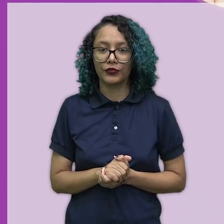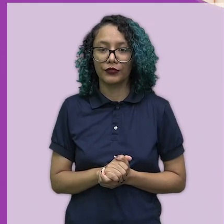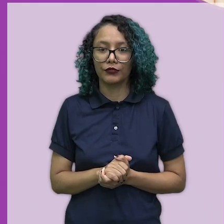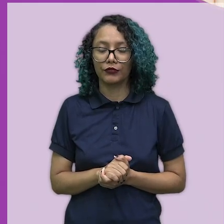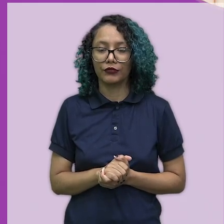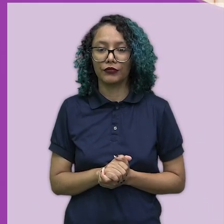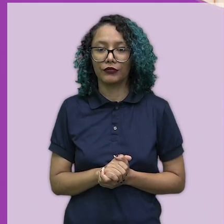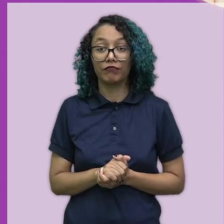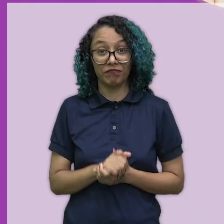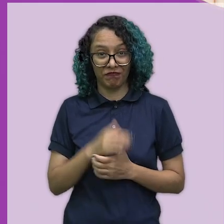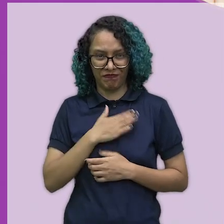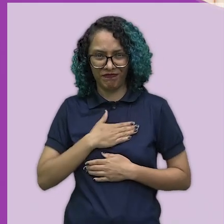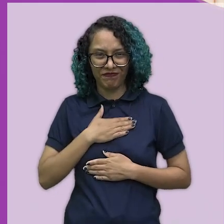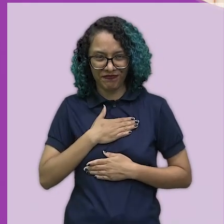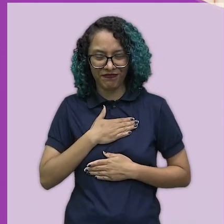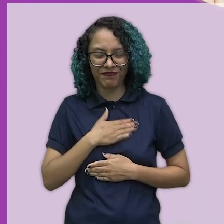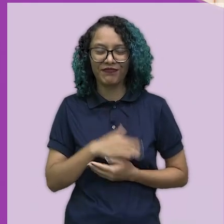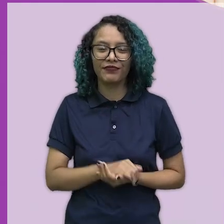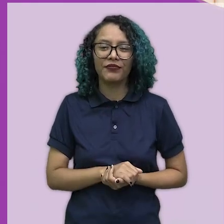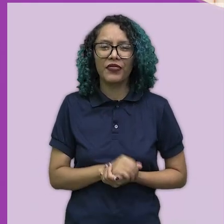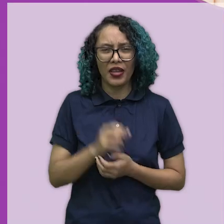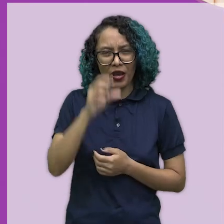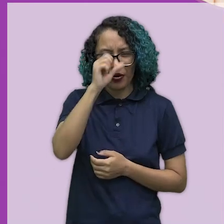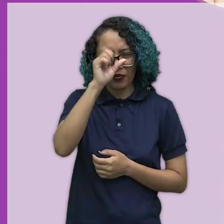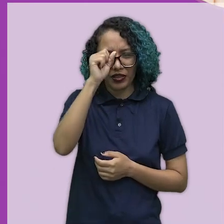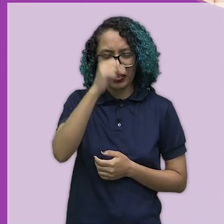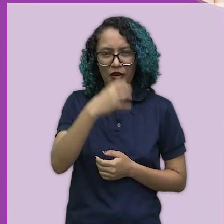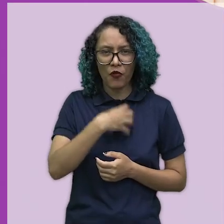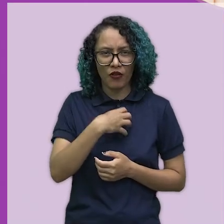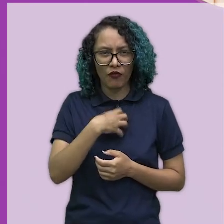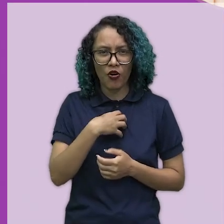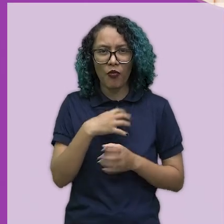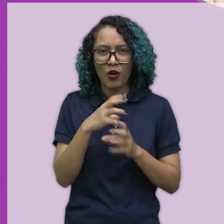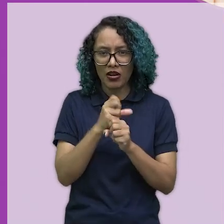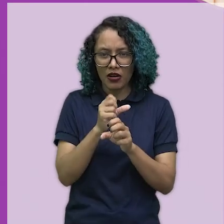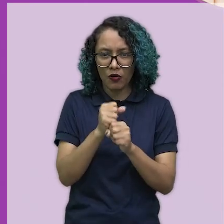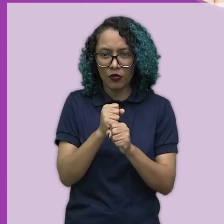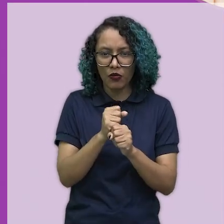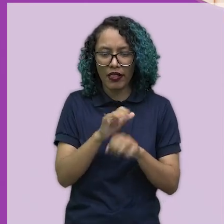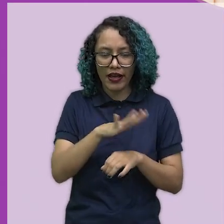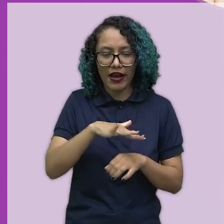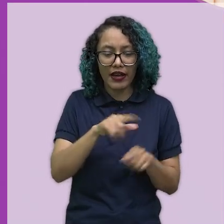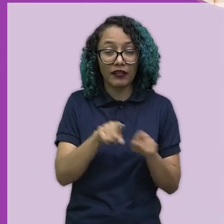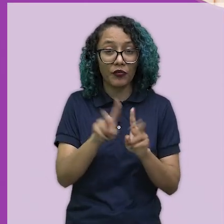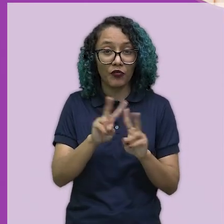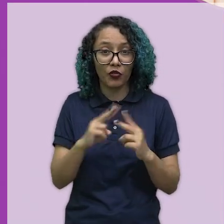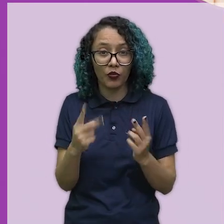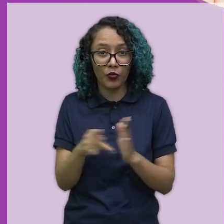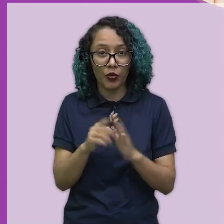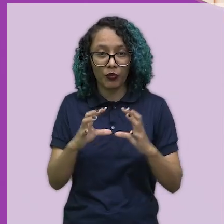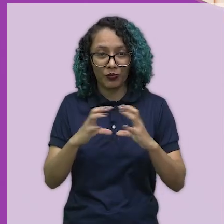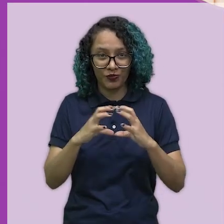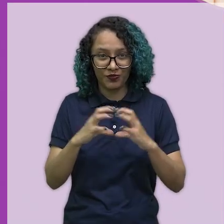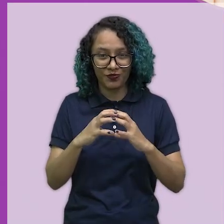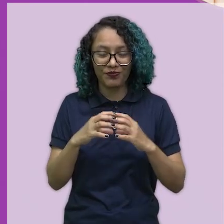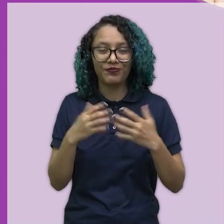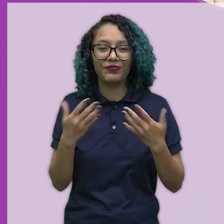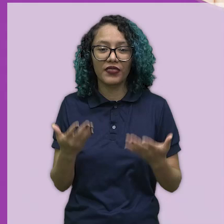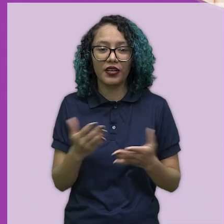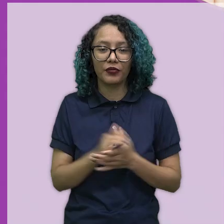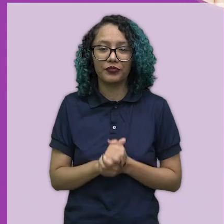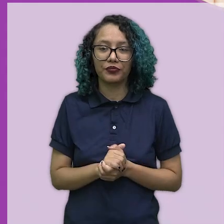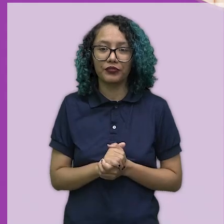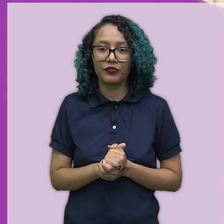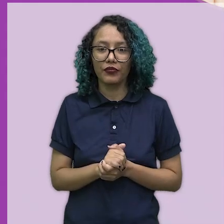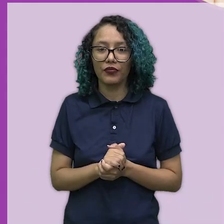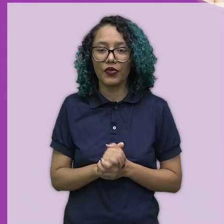E aí, gostaram? Aprenderam aí como é que calcula a área e o volume da nossa esfera? Bem, pessoal, os